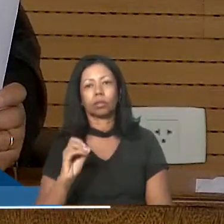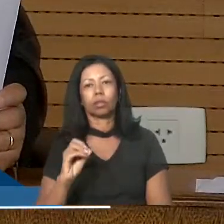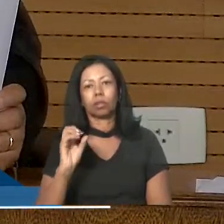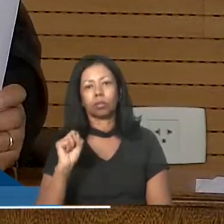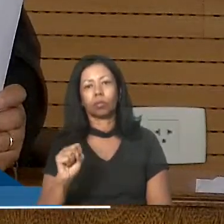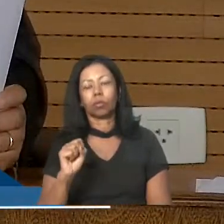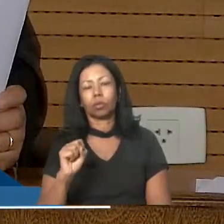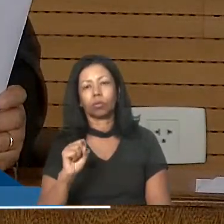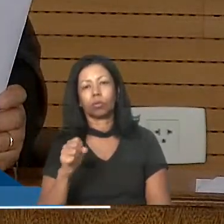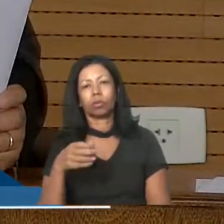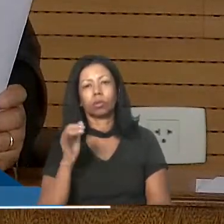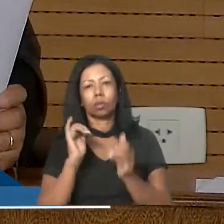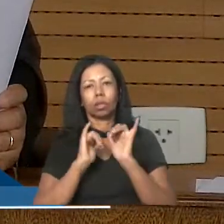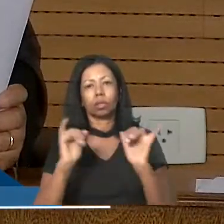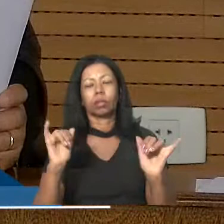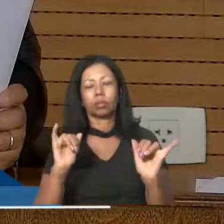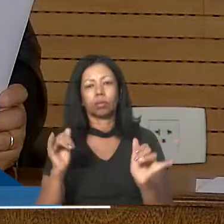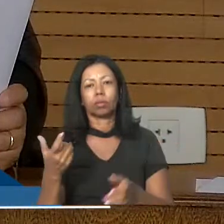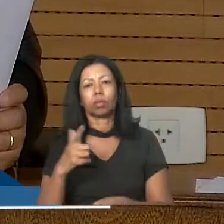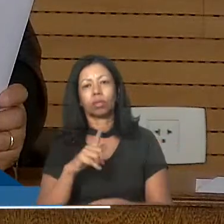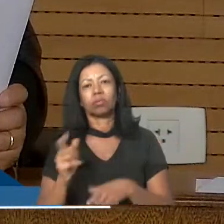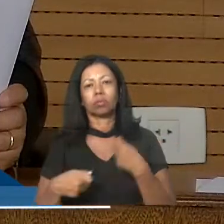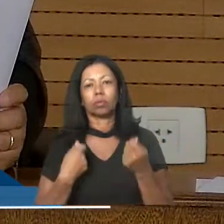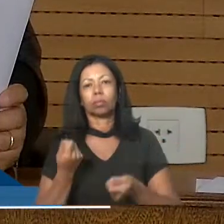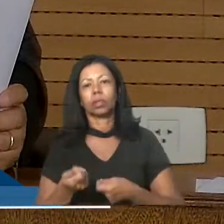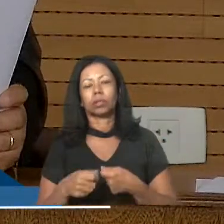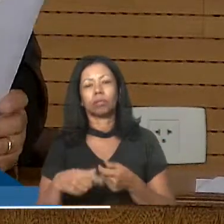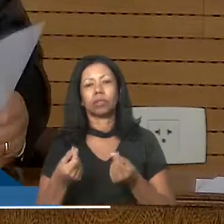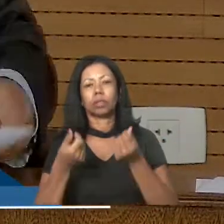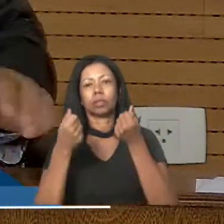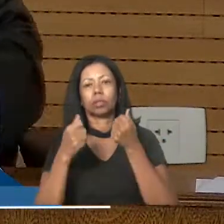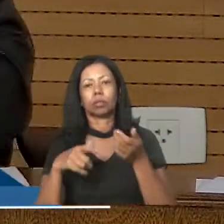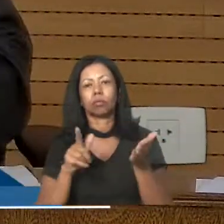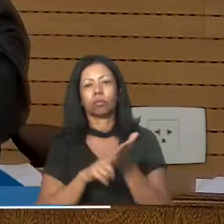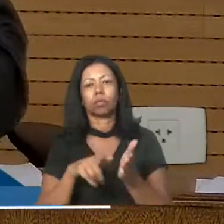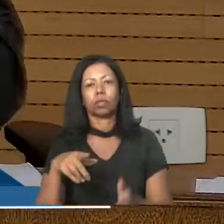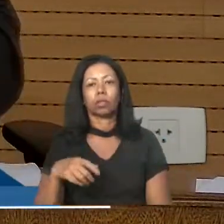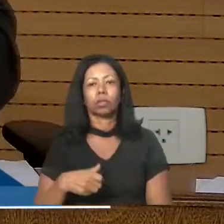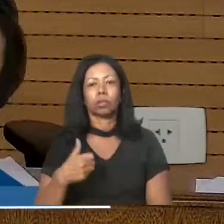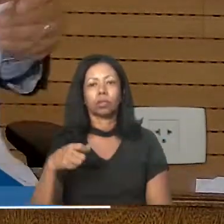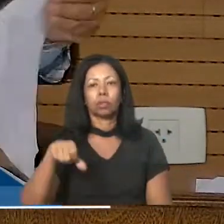07/08, declaração de impacto orçamentário e financeiras, folhas